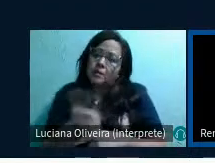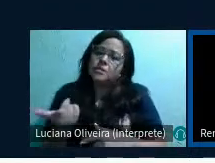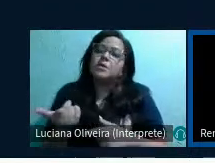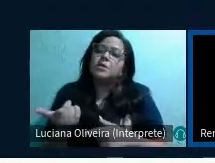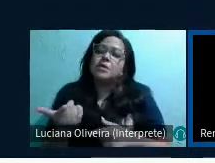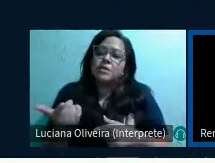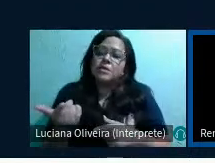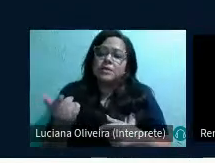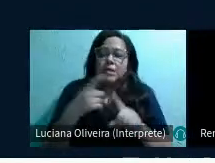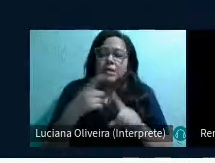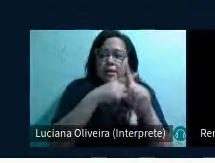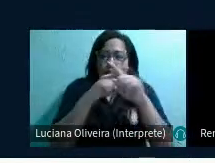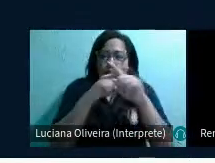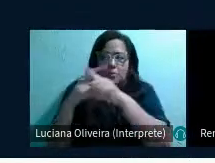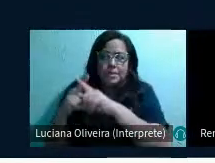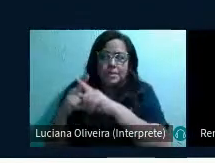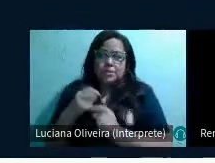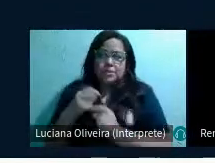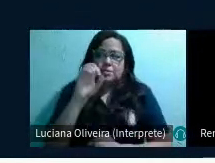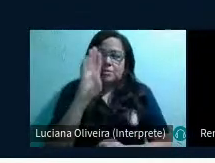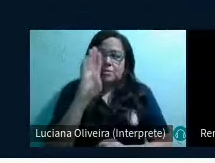aplicativo.